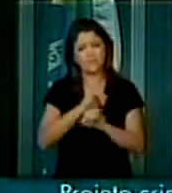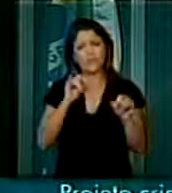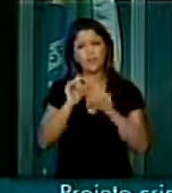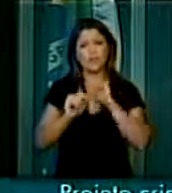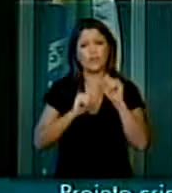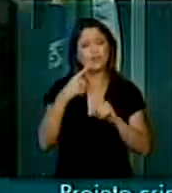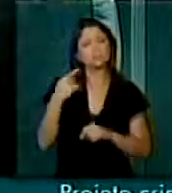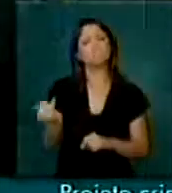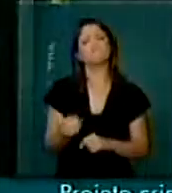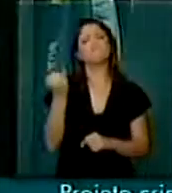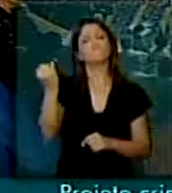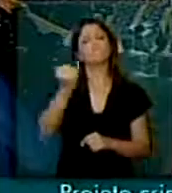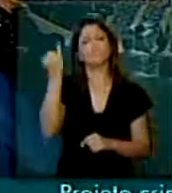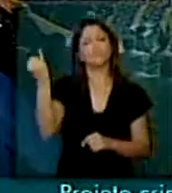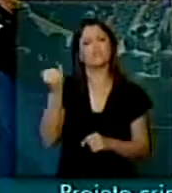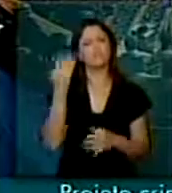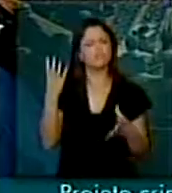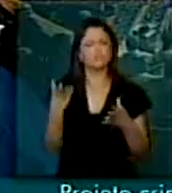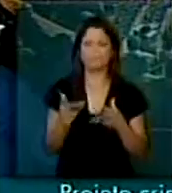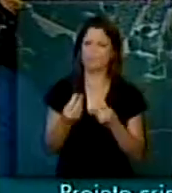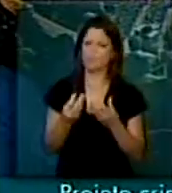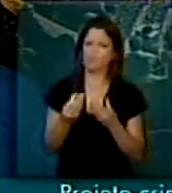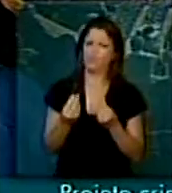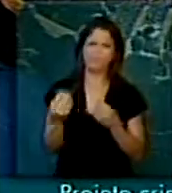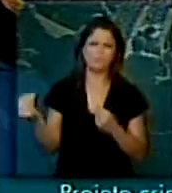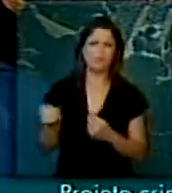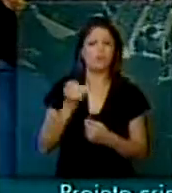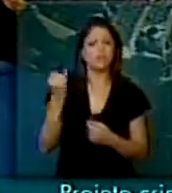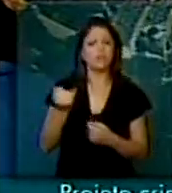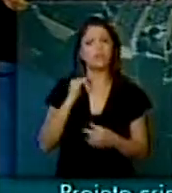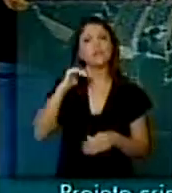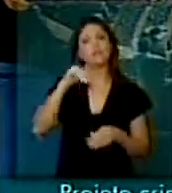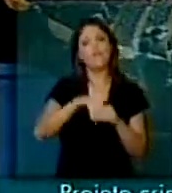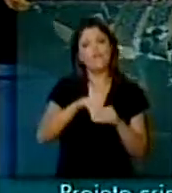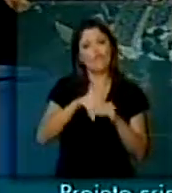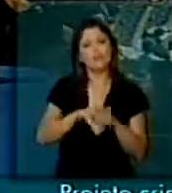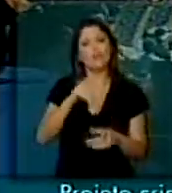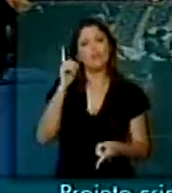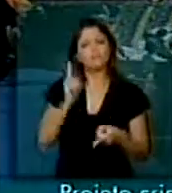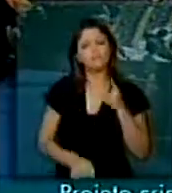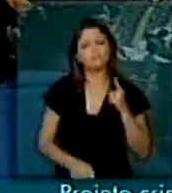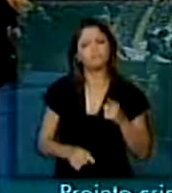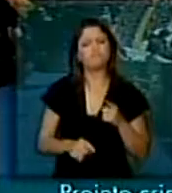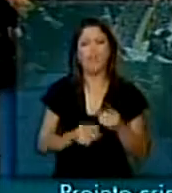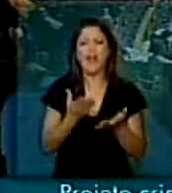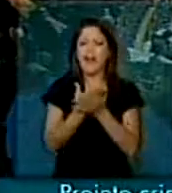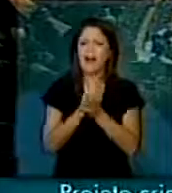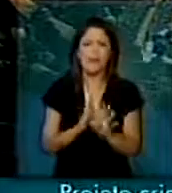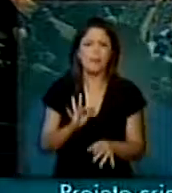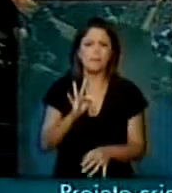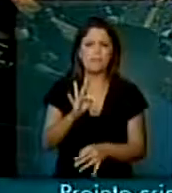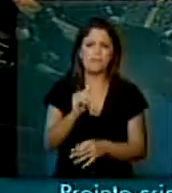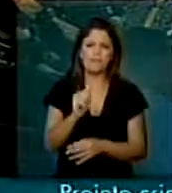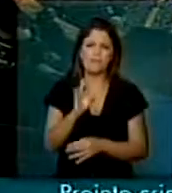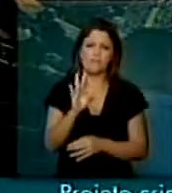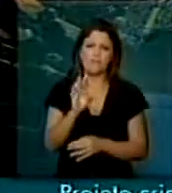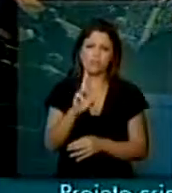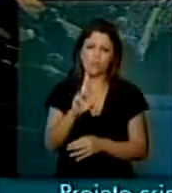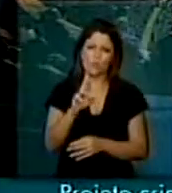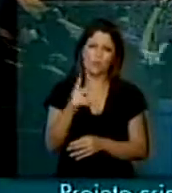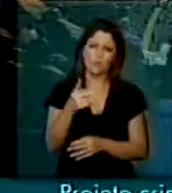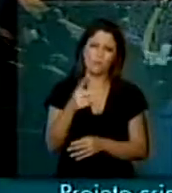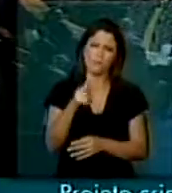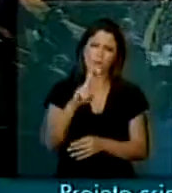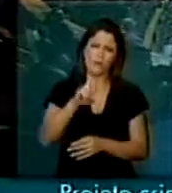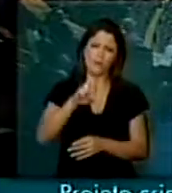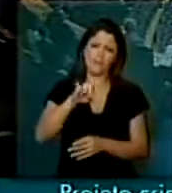da importância enorme de se votar o fim do fator previdenciário e de se